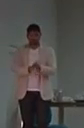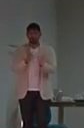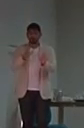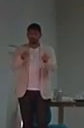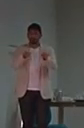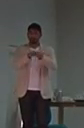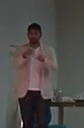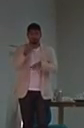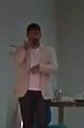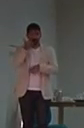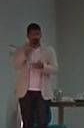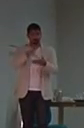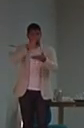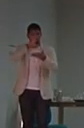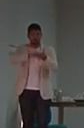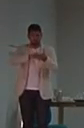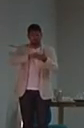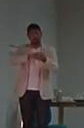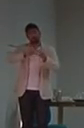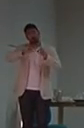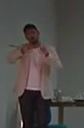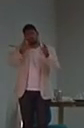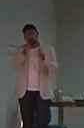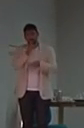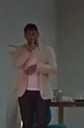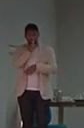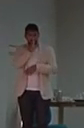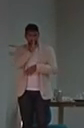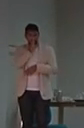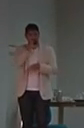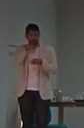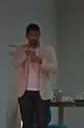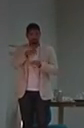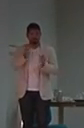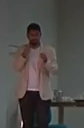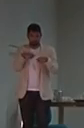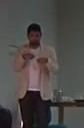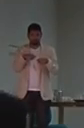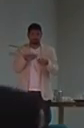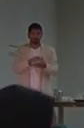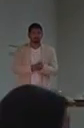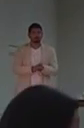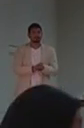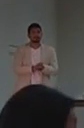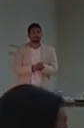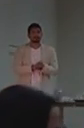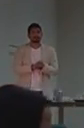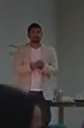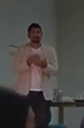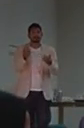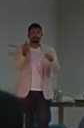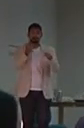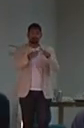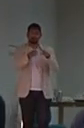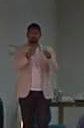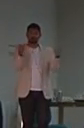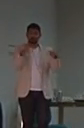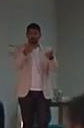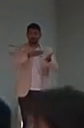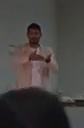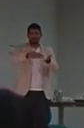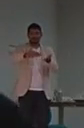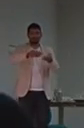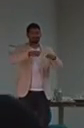desliguem os aparelhos celulares ou coloquem no modo silencioso para que nós possamos dar início ao